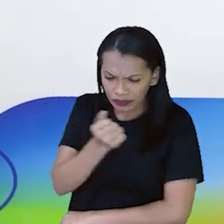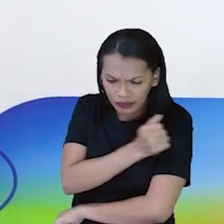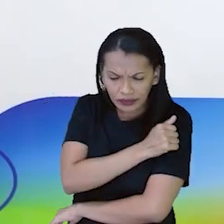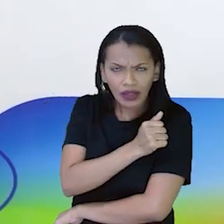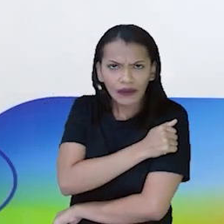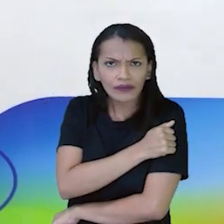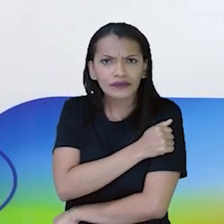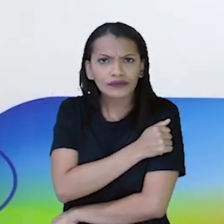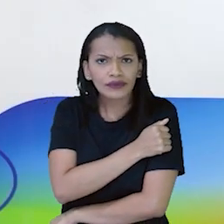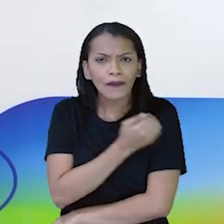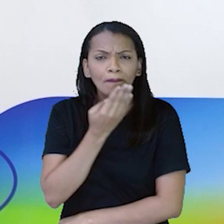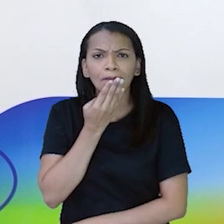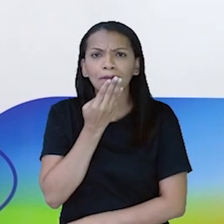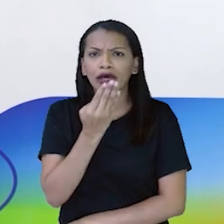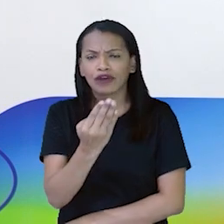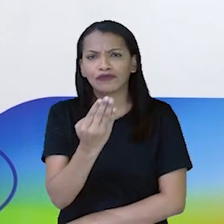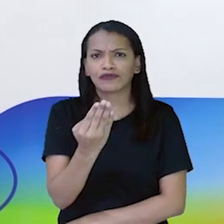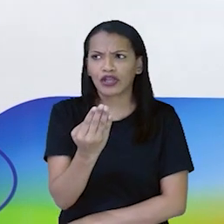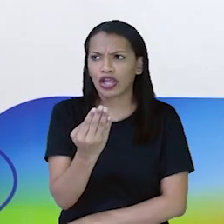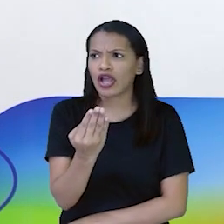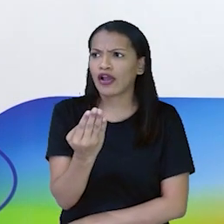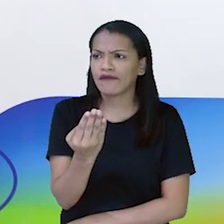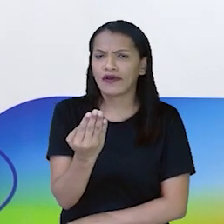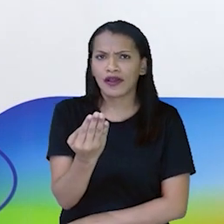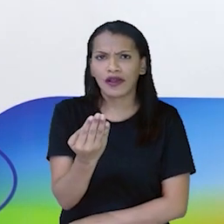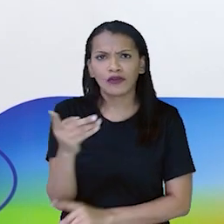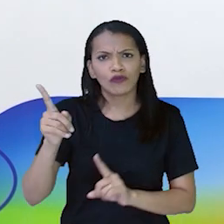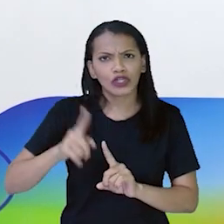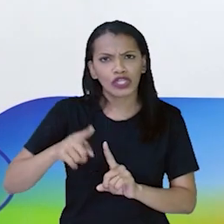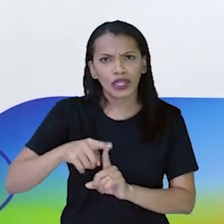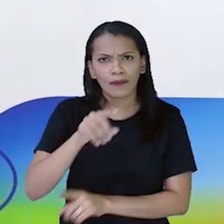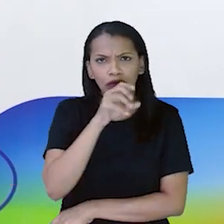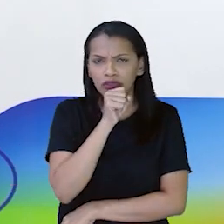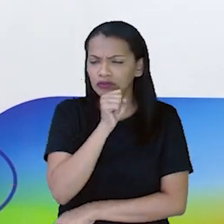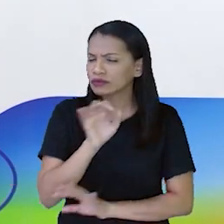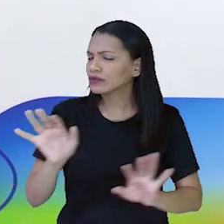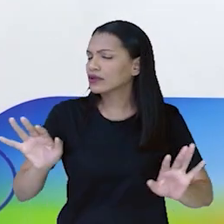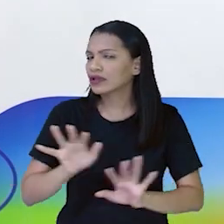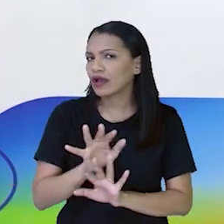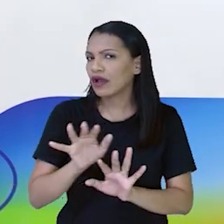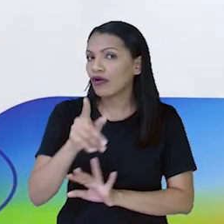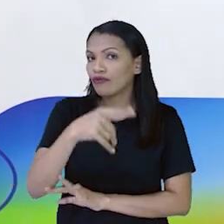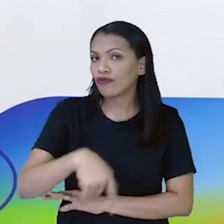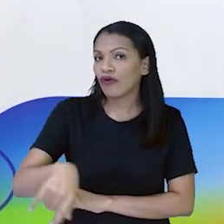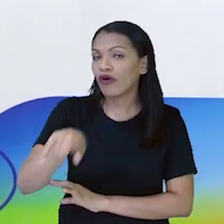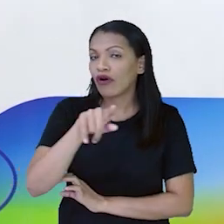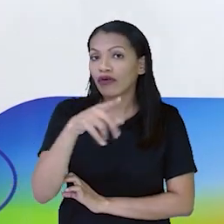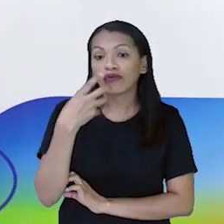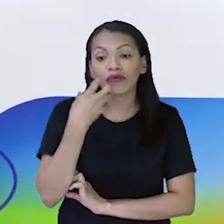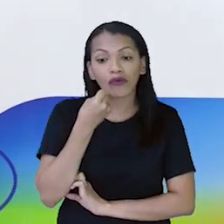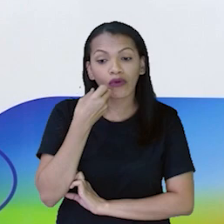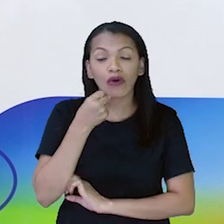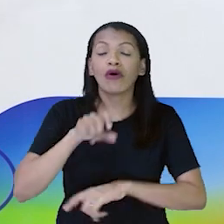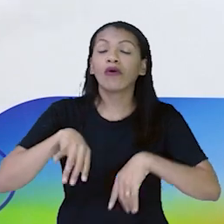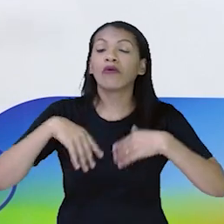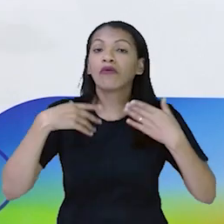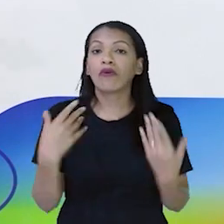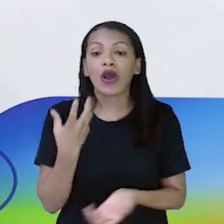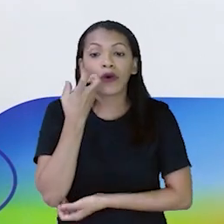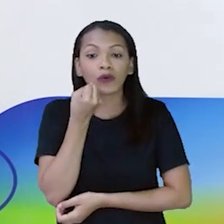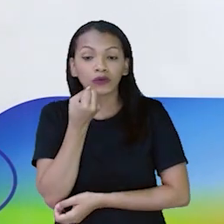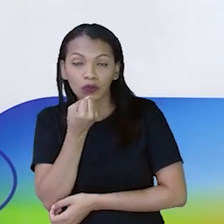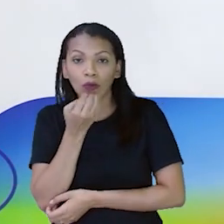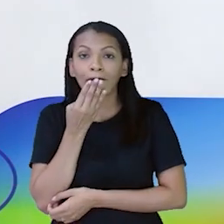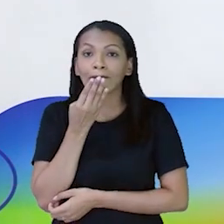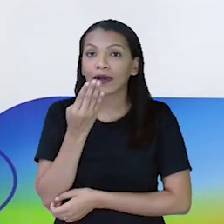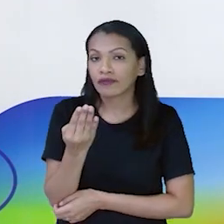preferem o cada tipo de suco aqui? Não, você só iria conseguir identificar o quê? Qual é o suco favorito e